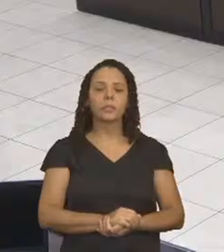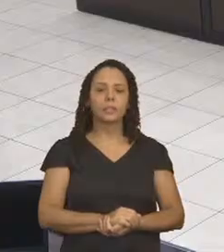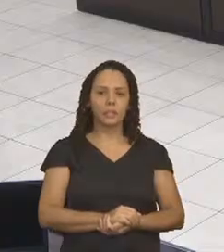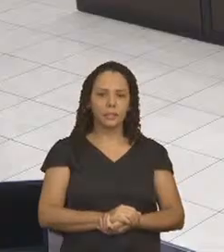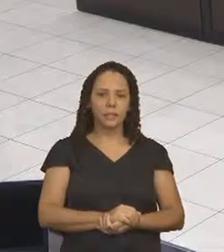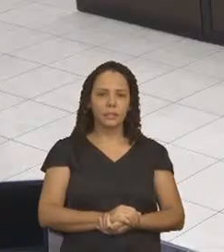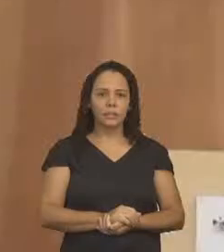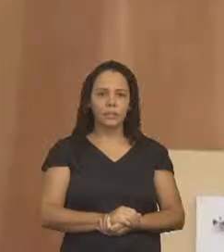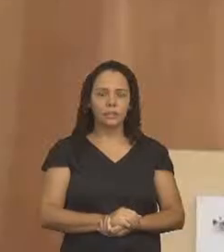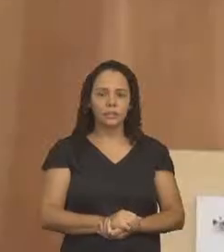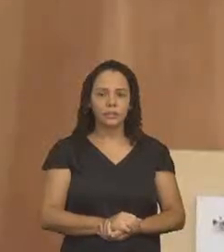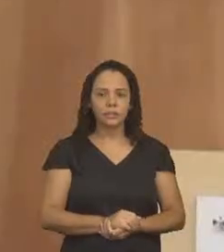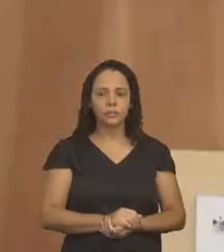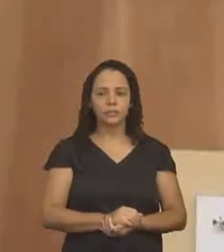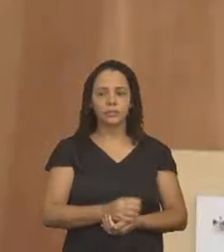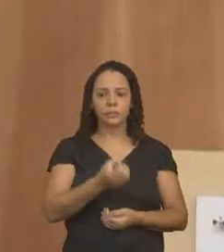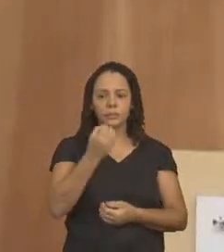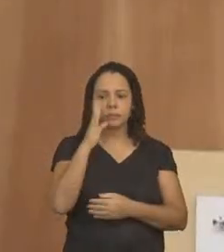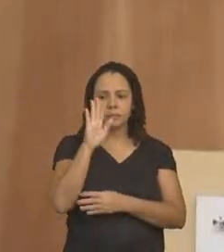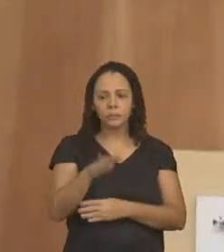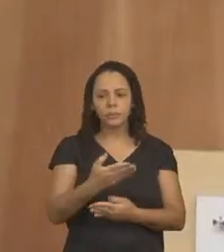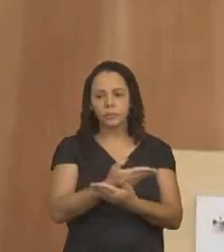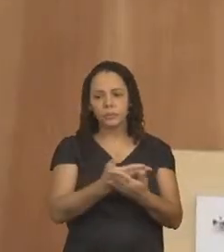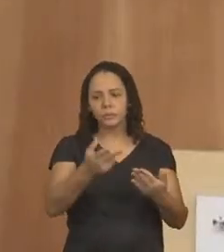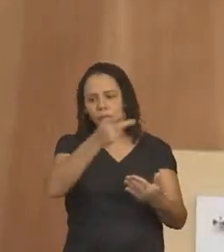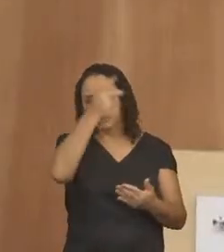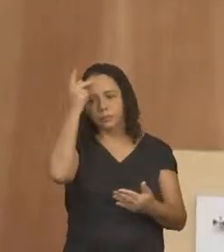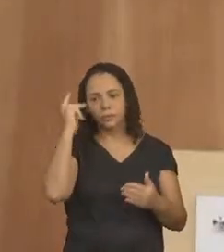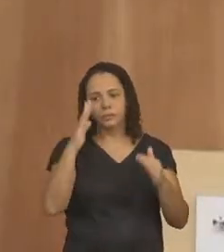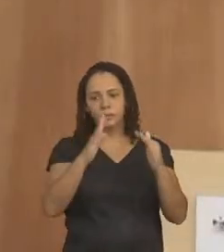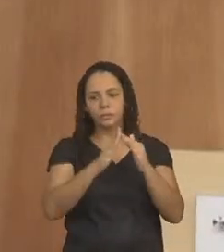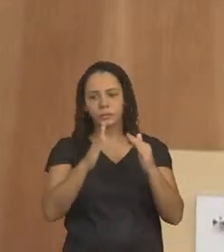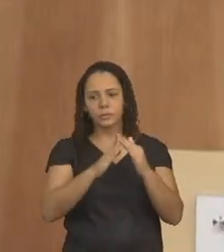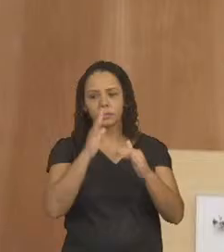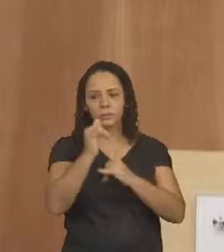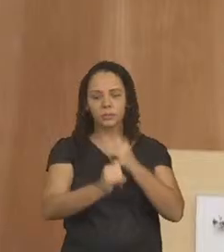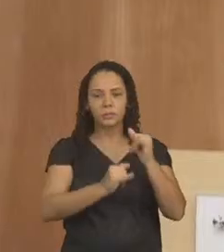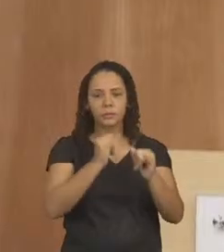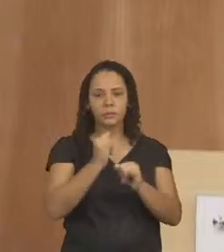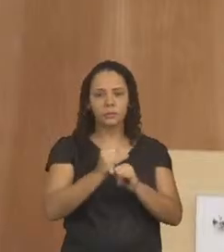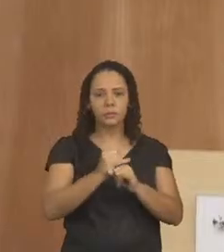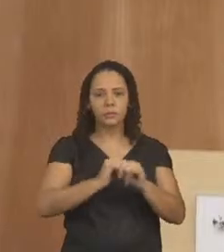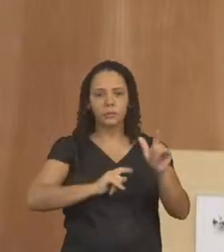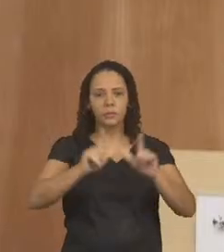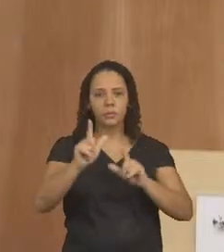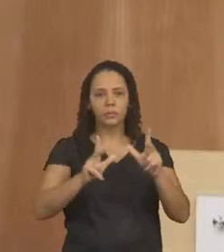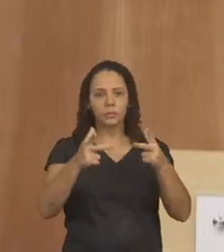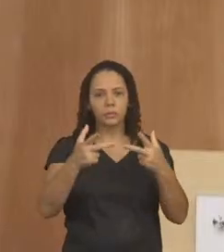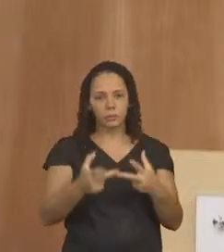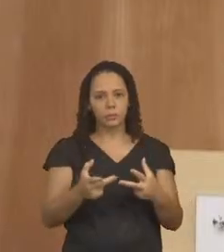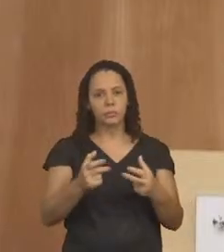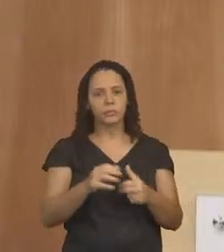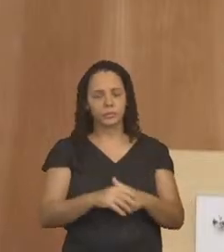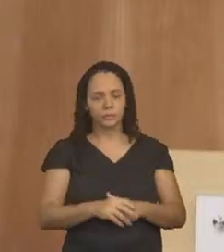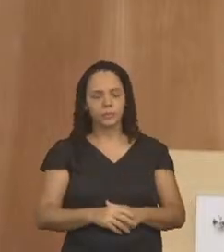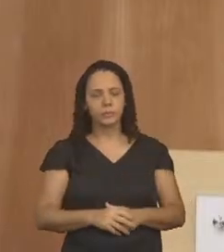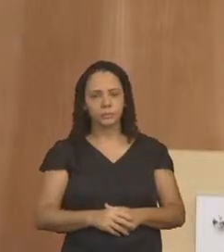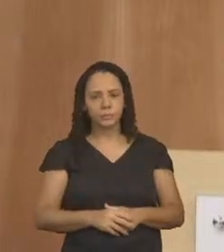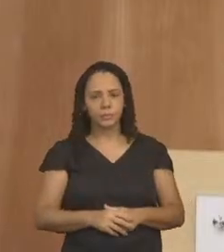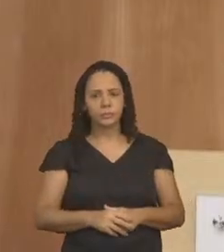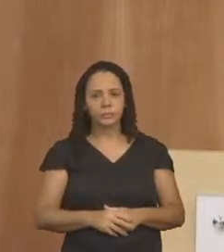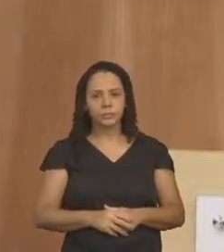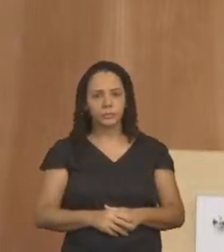todos os presentes. Boa tarde a quem nos acompanha aí de casa, seja da internet, pela TV Câmara ou por qualquer outro meio que você esteja assistindo aí.